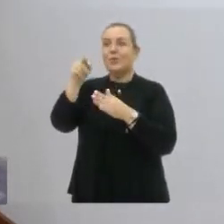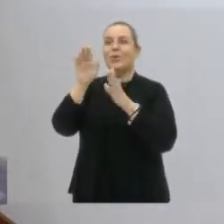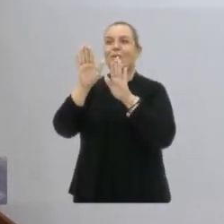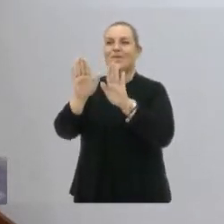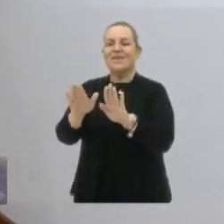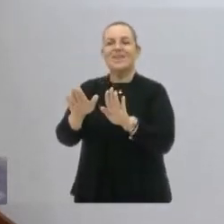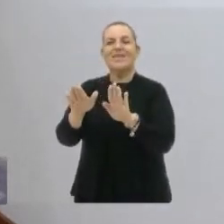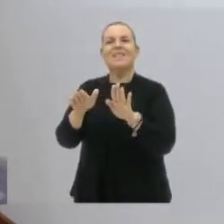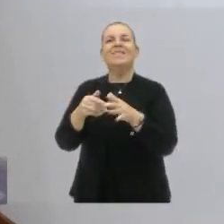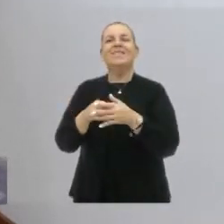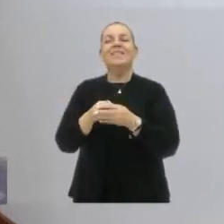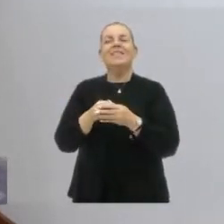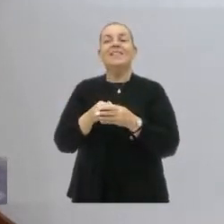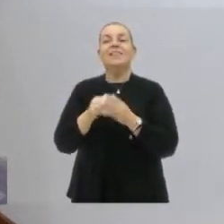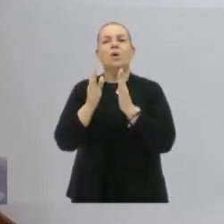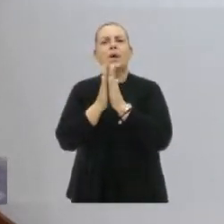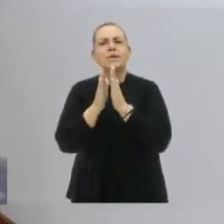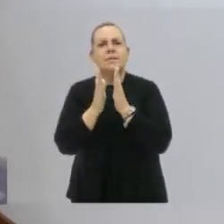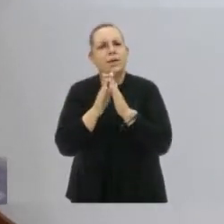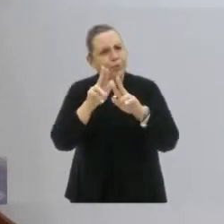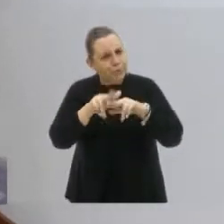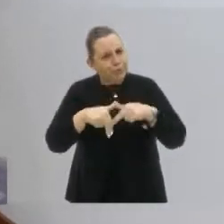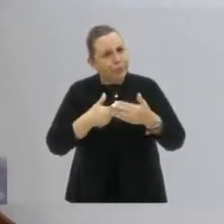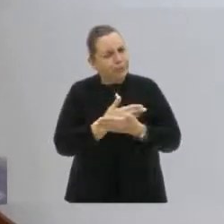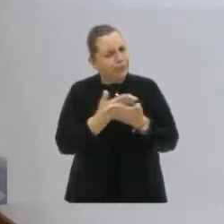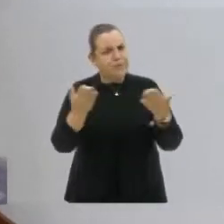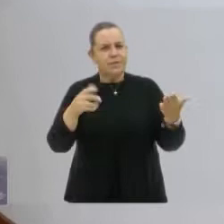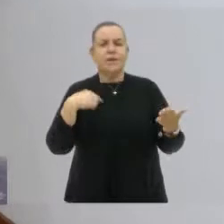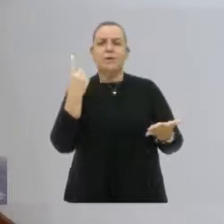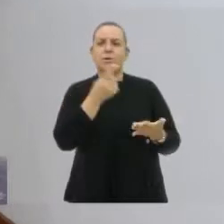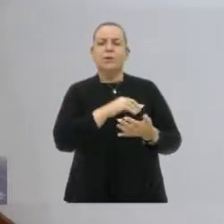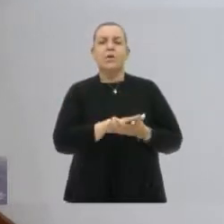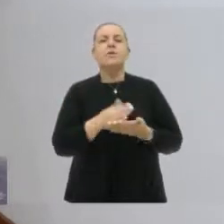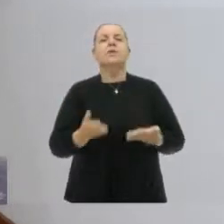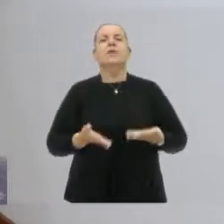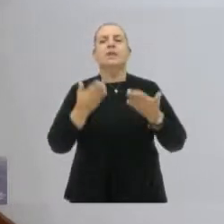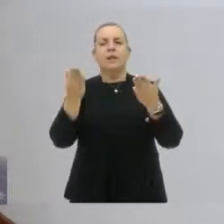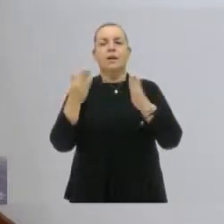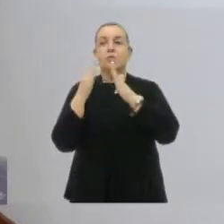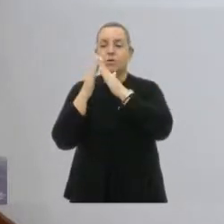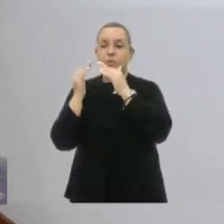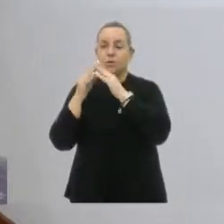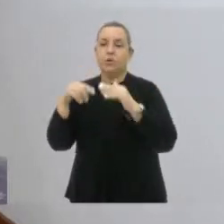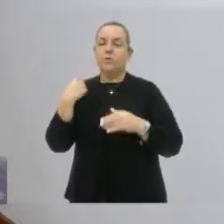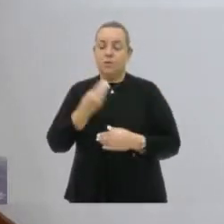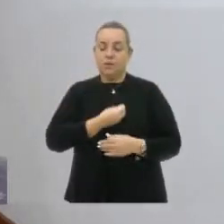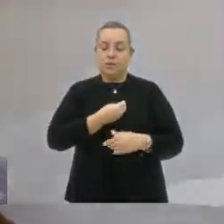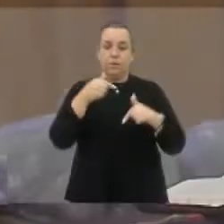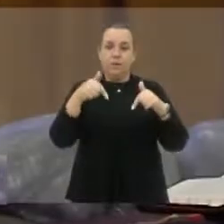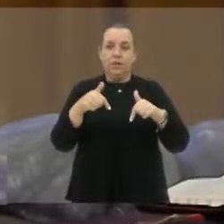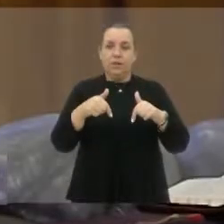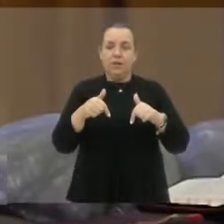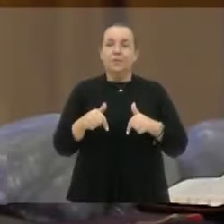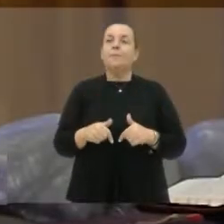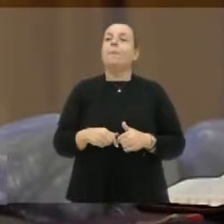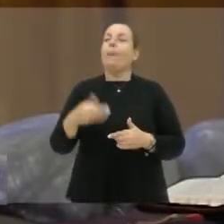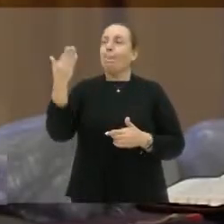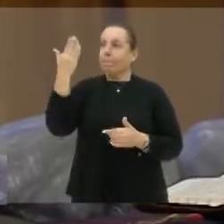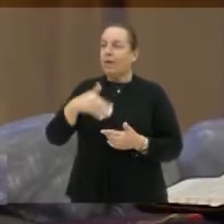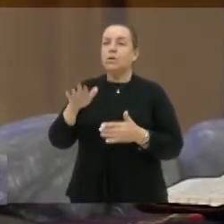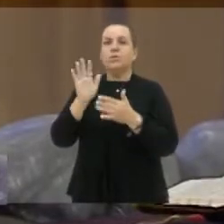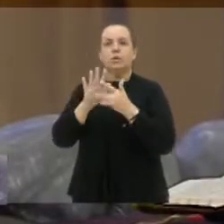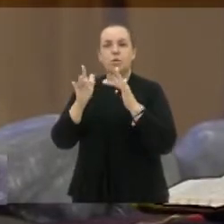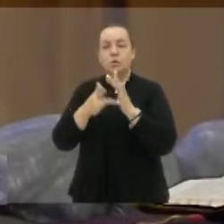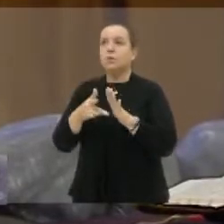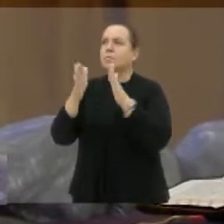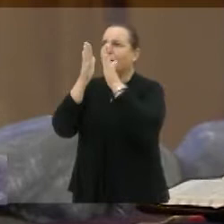na capela, orando por você, entregando os seus pedidos, e nós vamos estar aqui daqui a pouco, diante de Jesus, para clamar